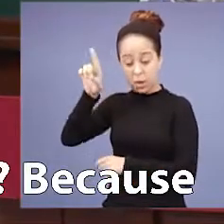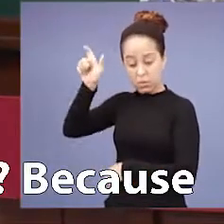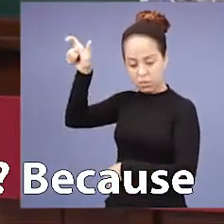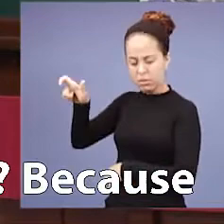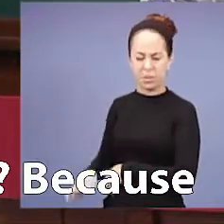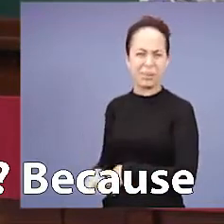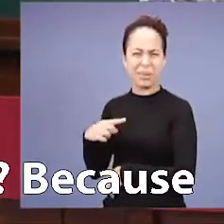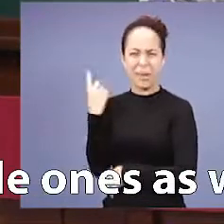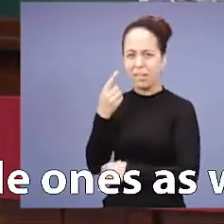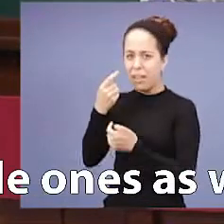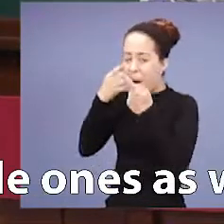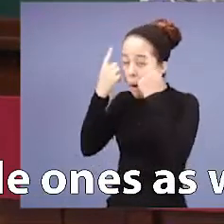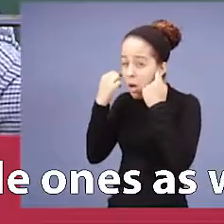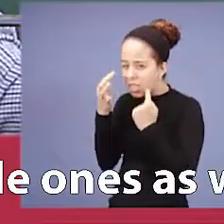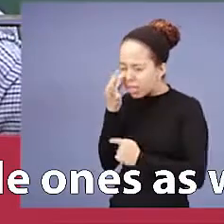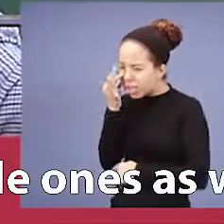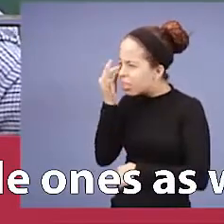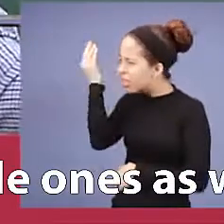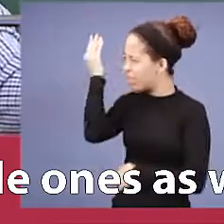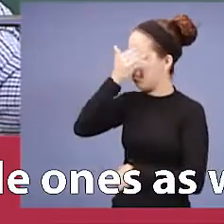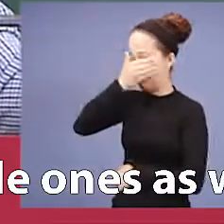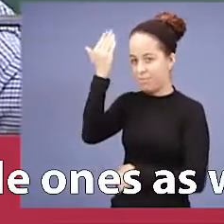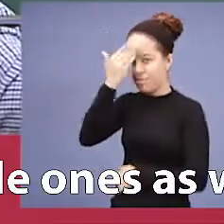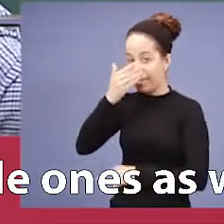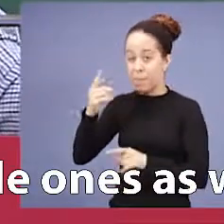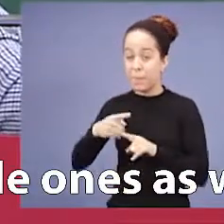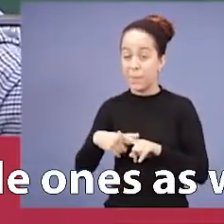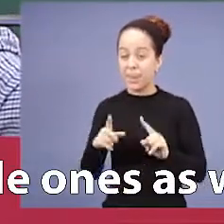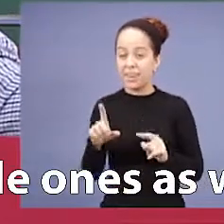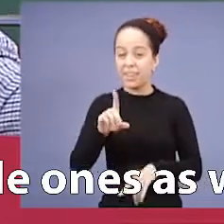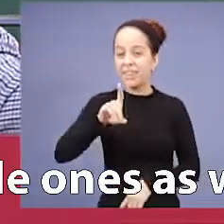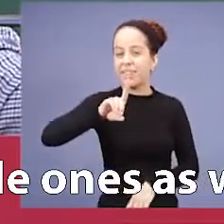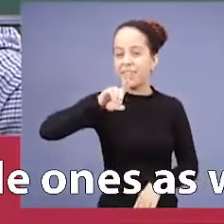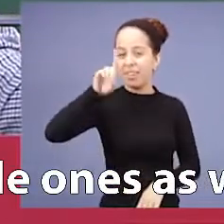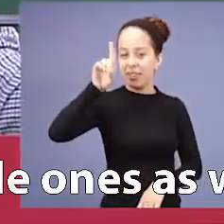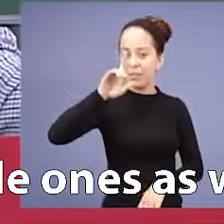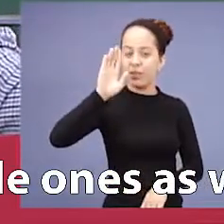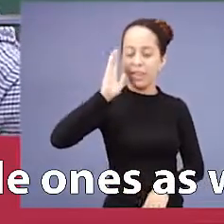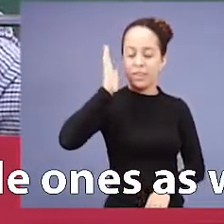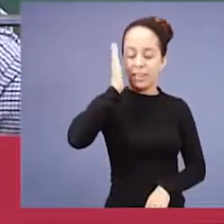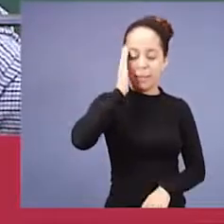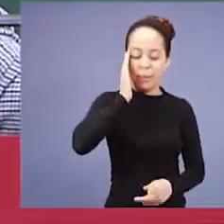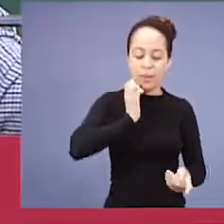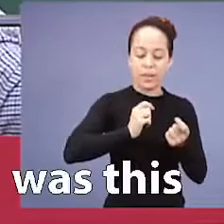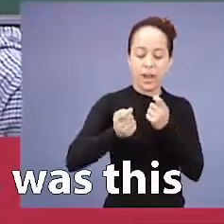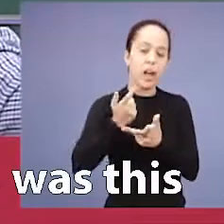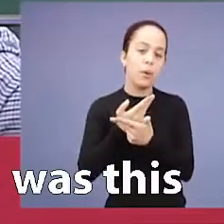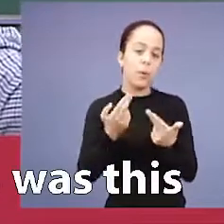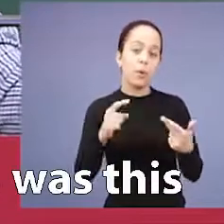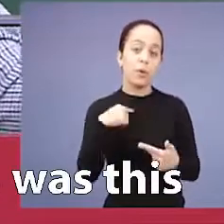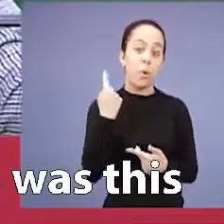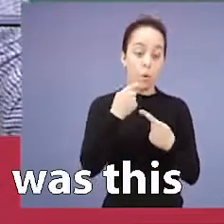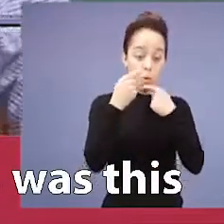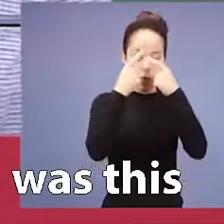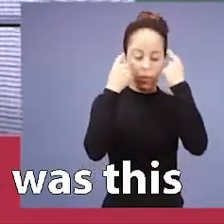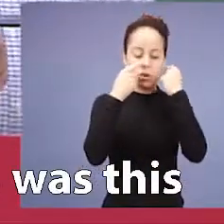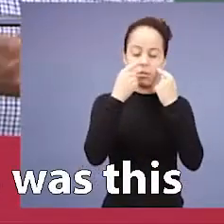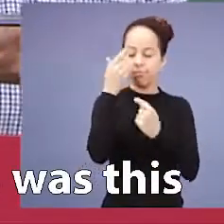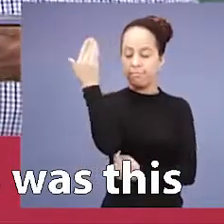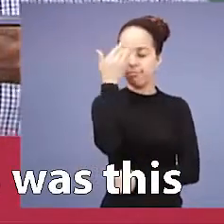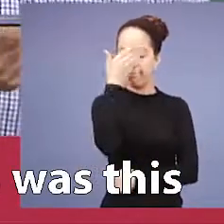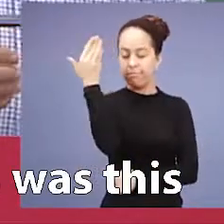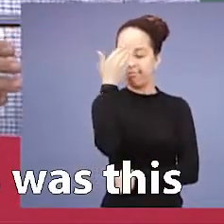ele porque ele fez porque ele domina as invisíveis e as visíveis também então veja que